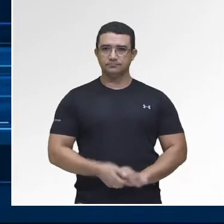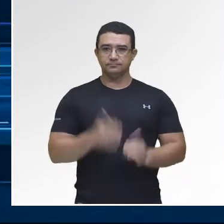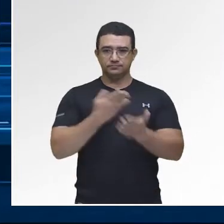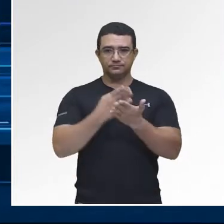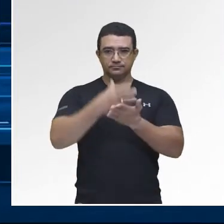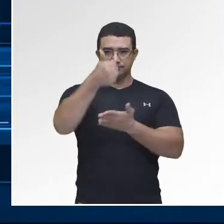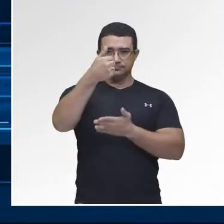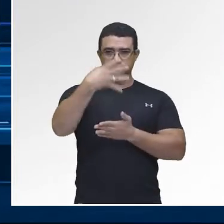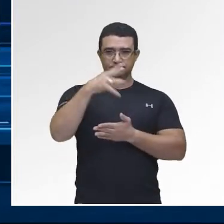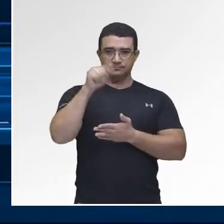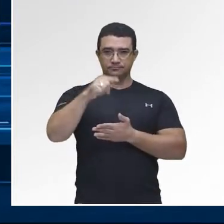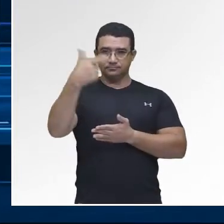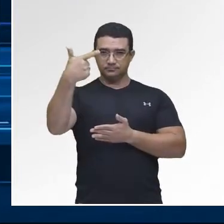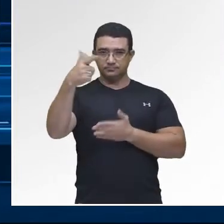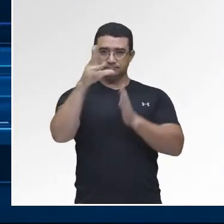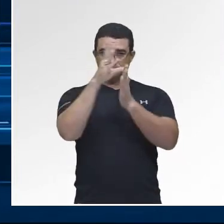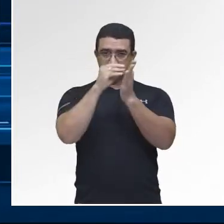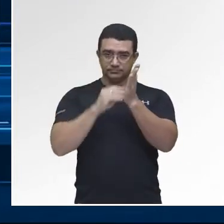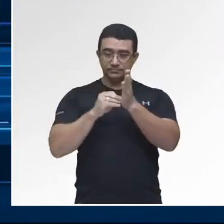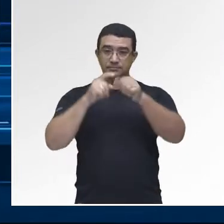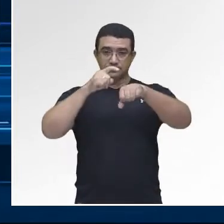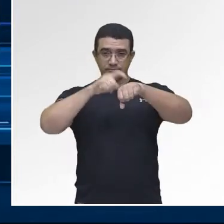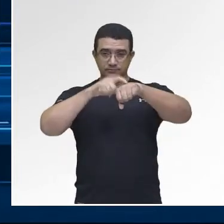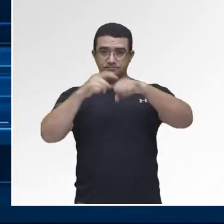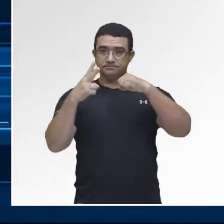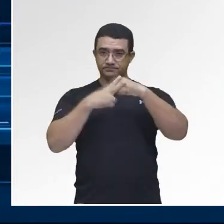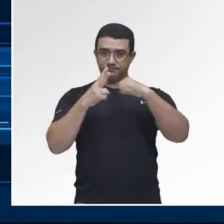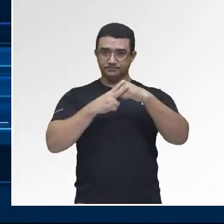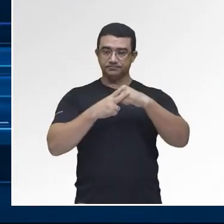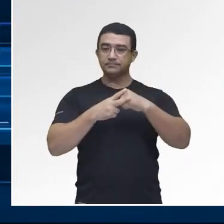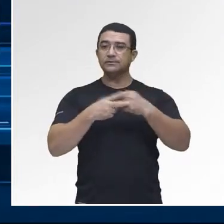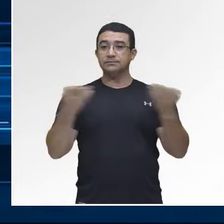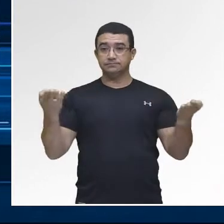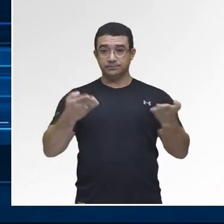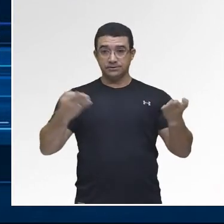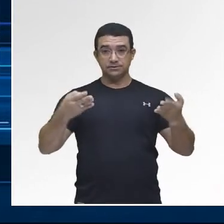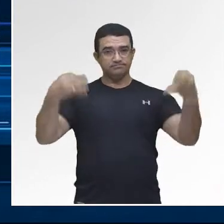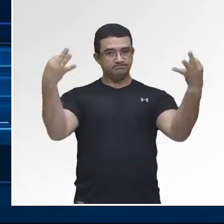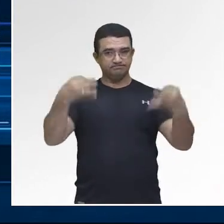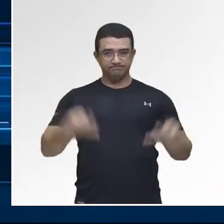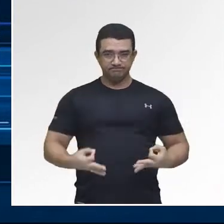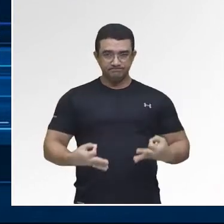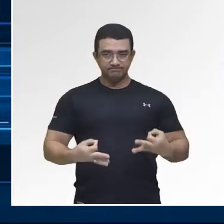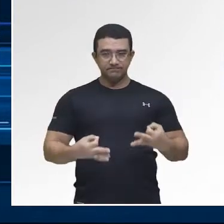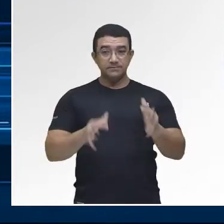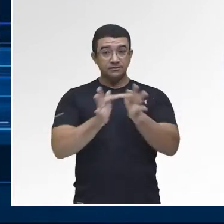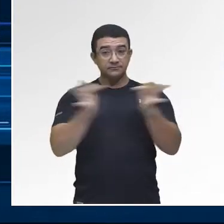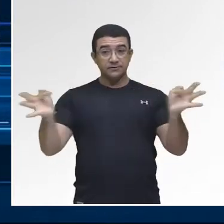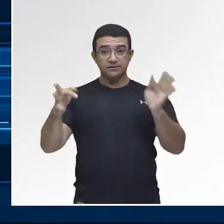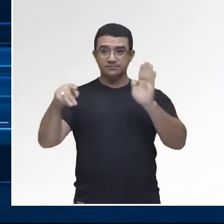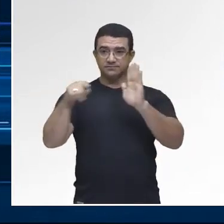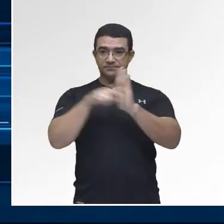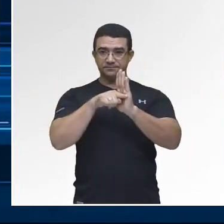Aula 14.2. Conteúdo: Present Perfect, Negative Form.